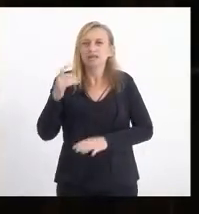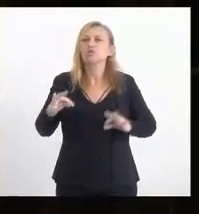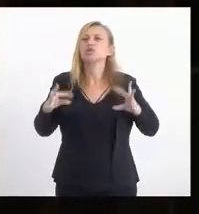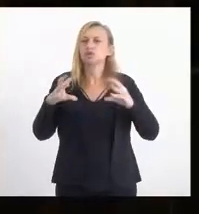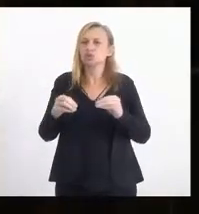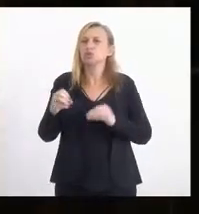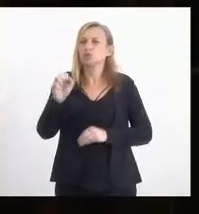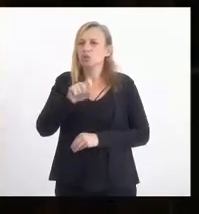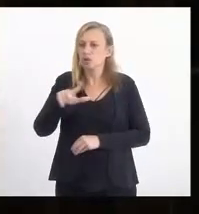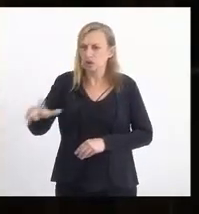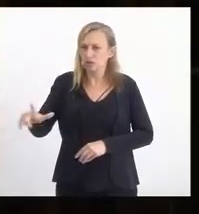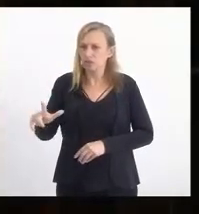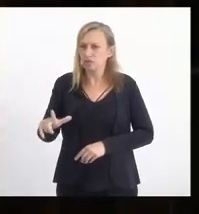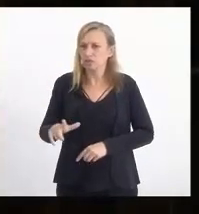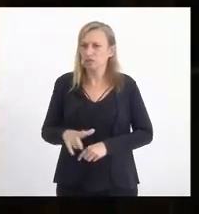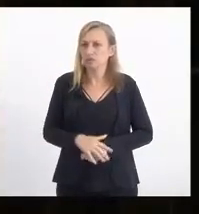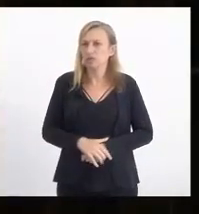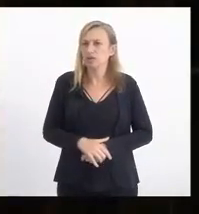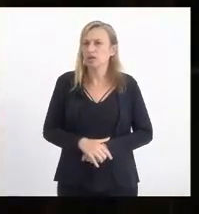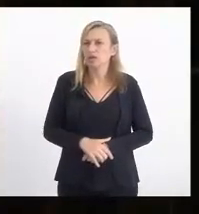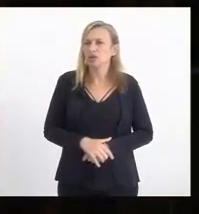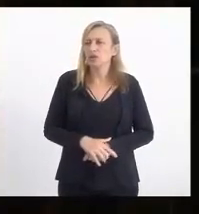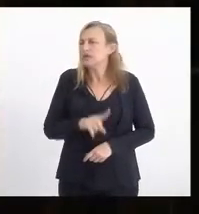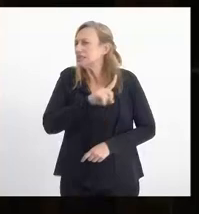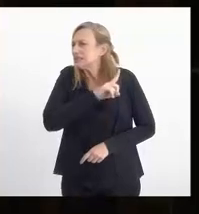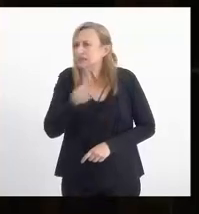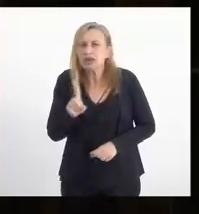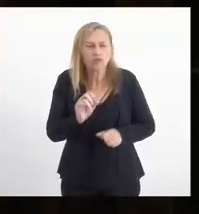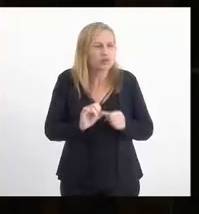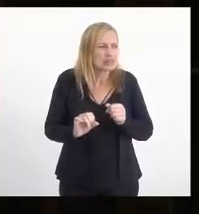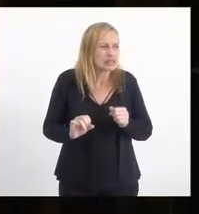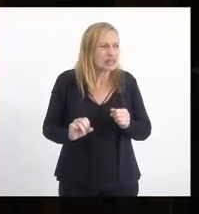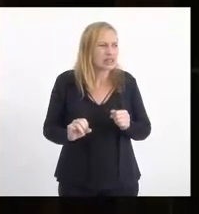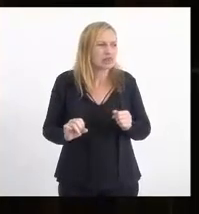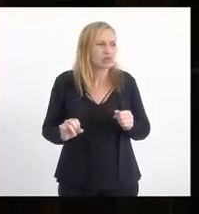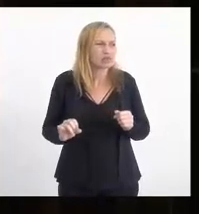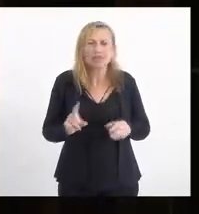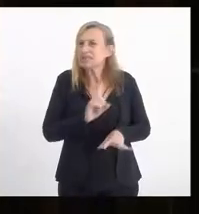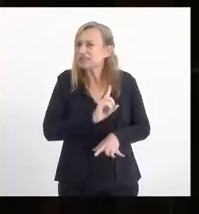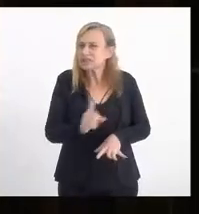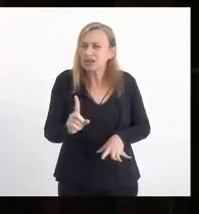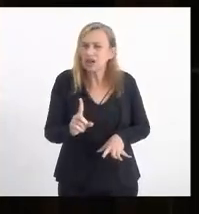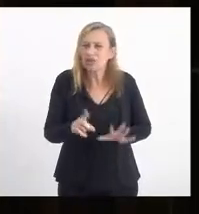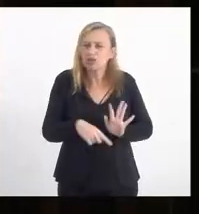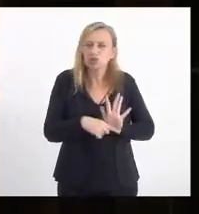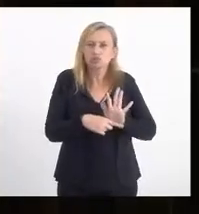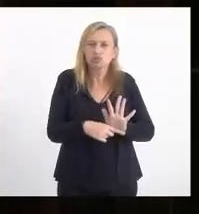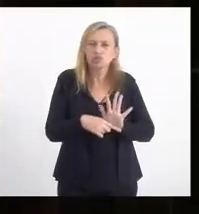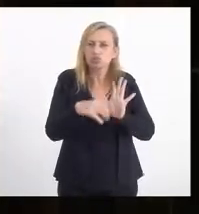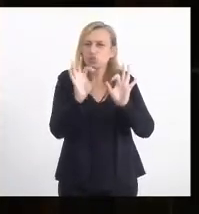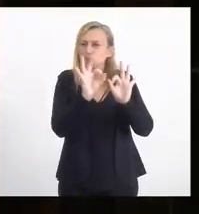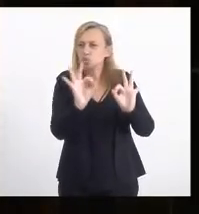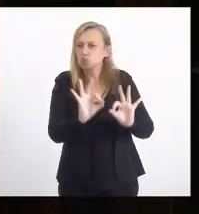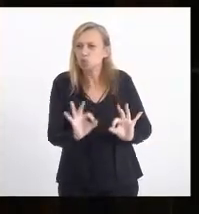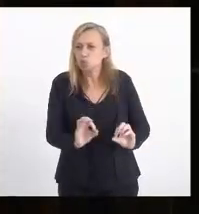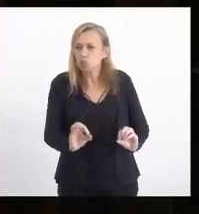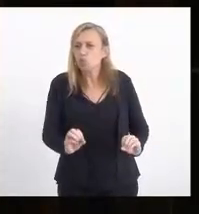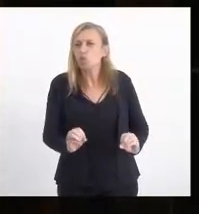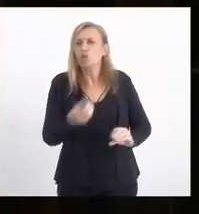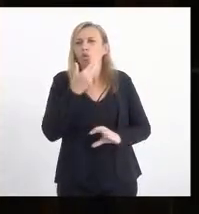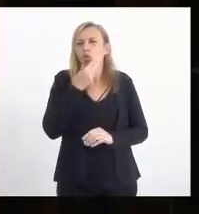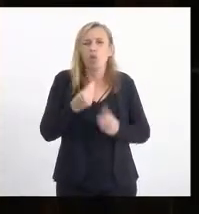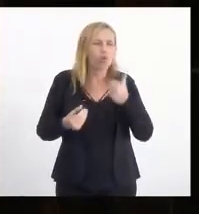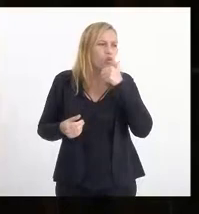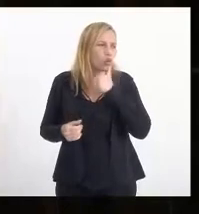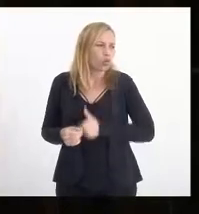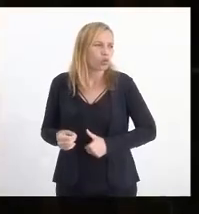isso Coronel Salema Ah e não fizeram e não beneficiarão esses homens e mulheres